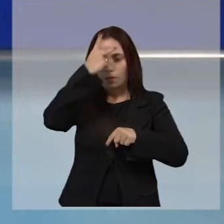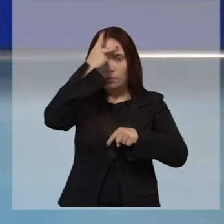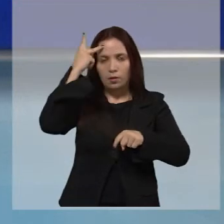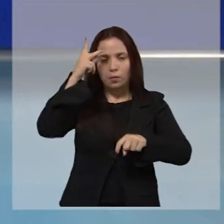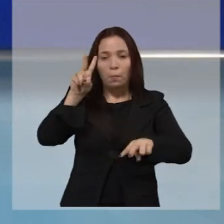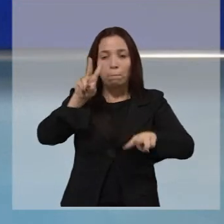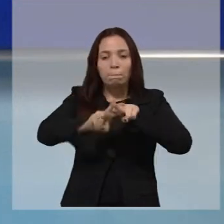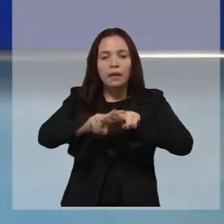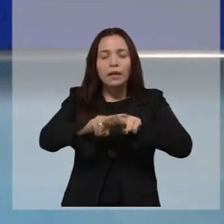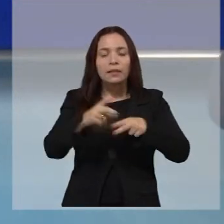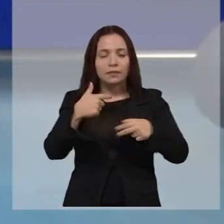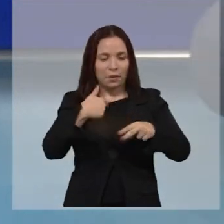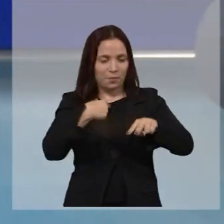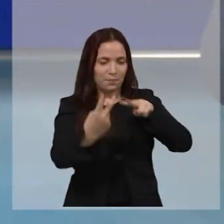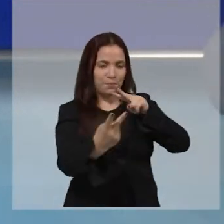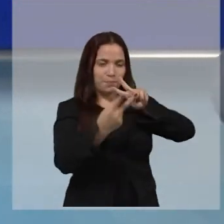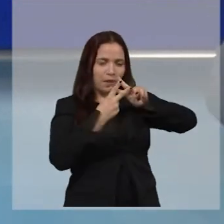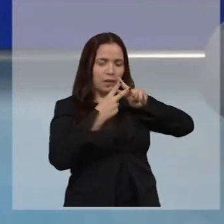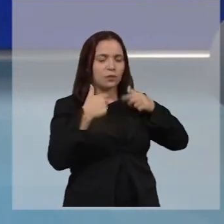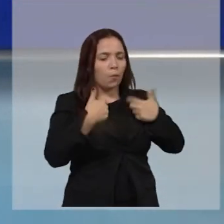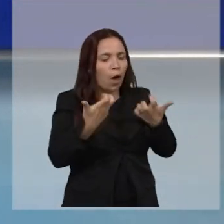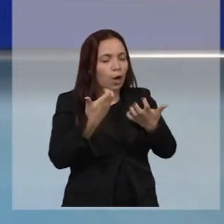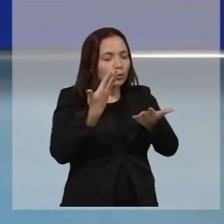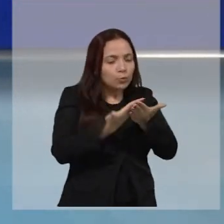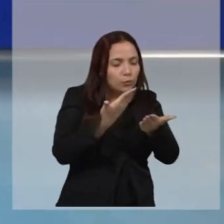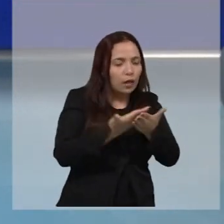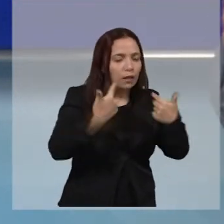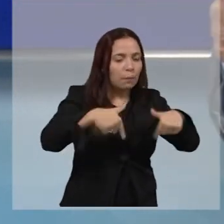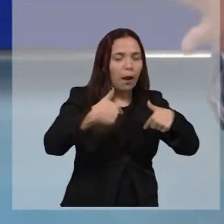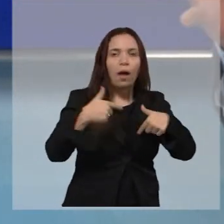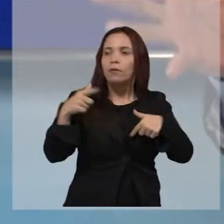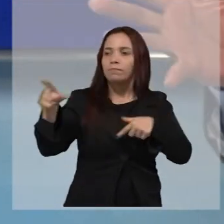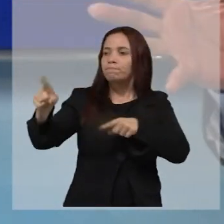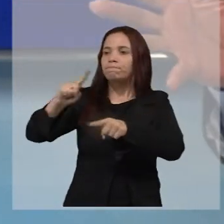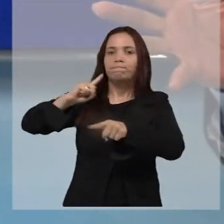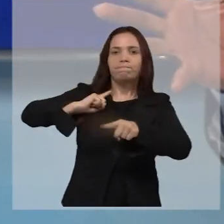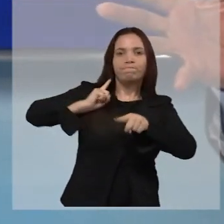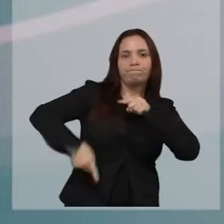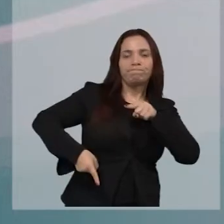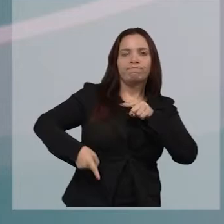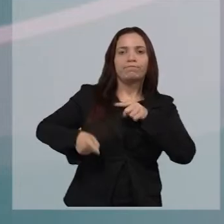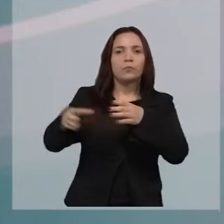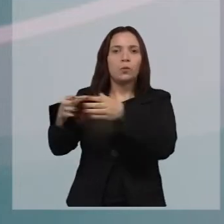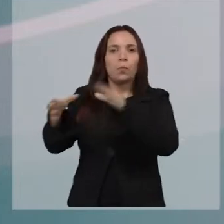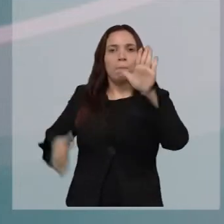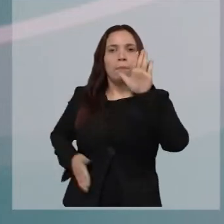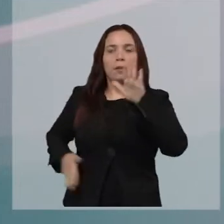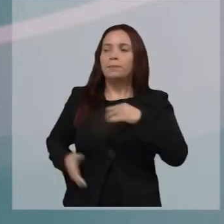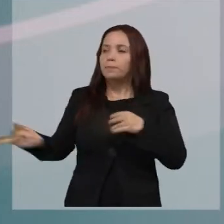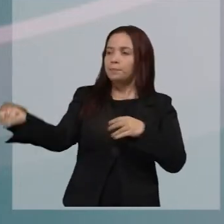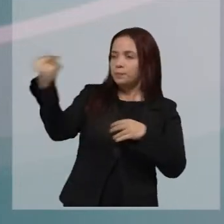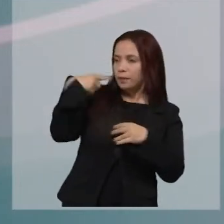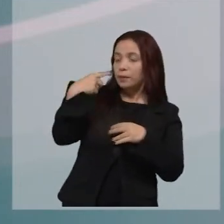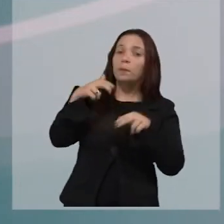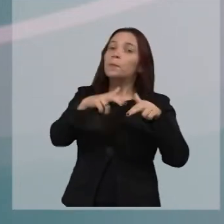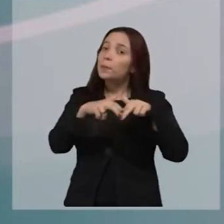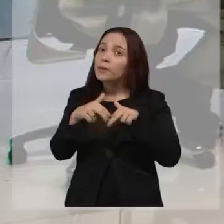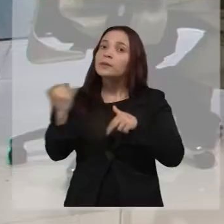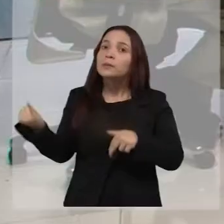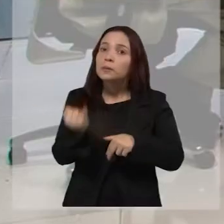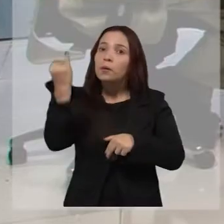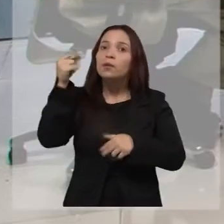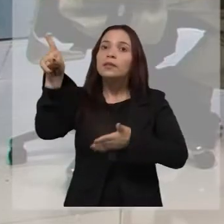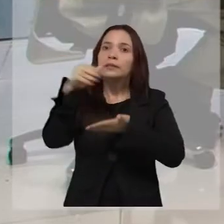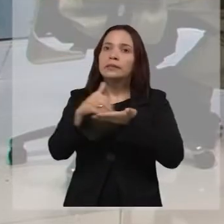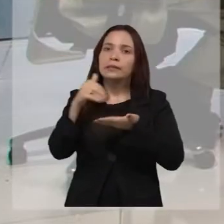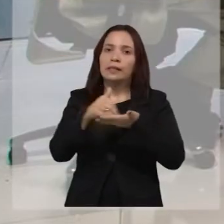aqueles presos que pretendem trabalhar, que pretendem estudar, fossem fazer, é isso? Isso. Era dizer, isso desde então vejamos a importância